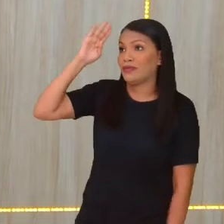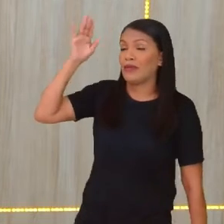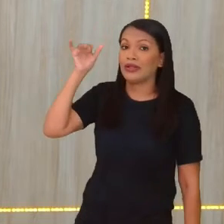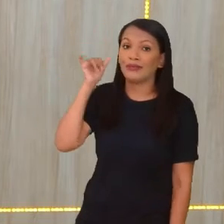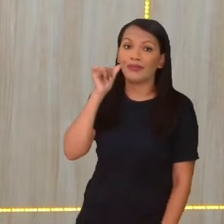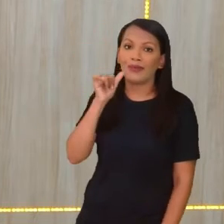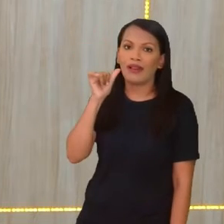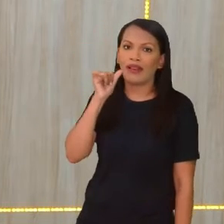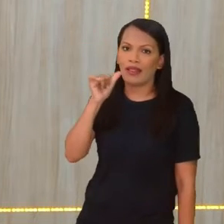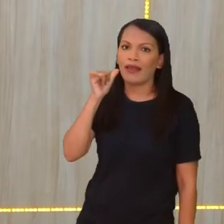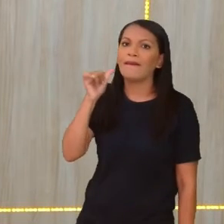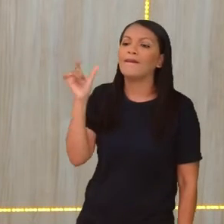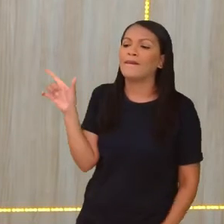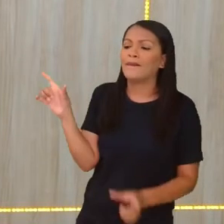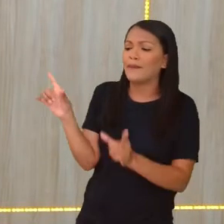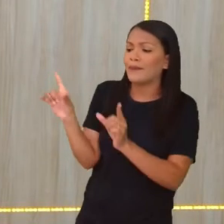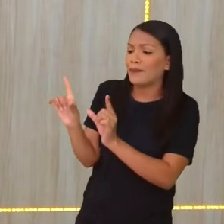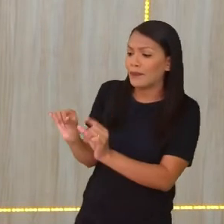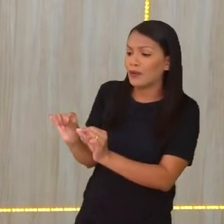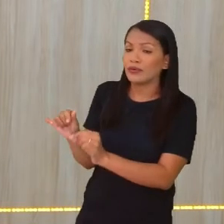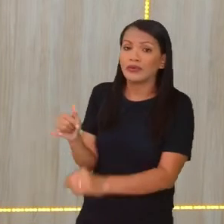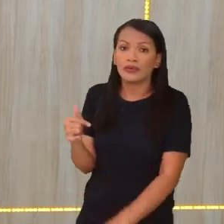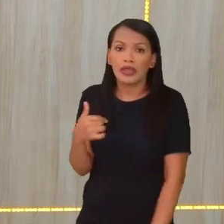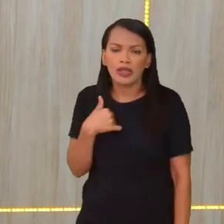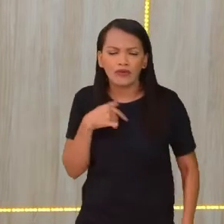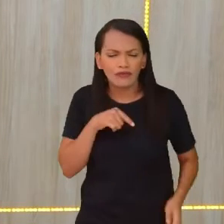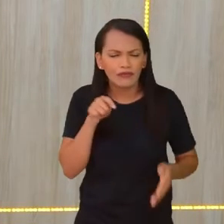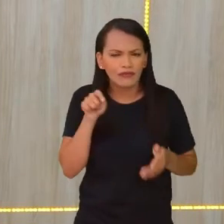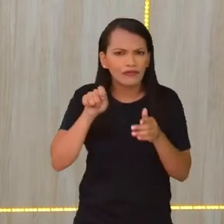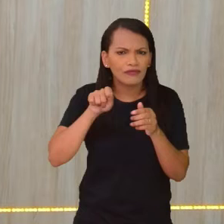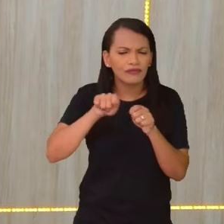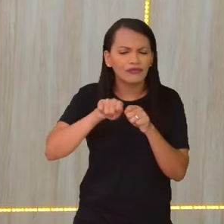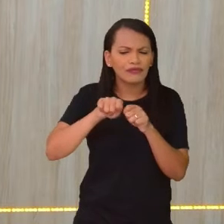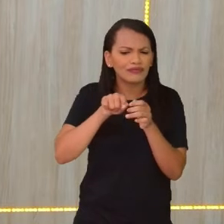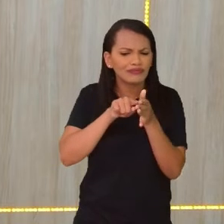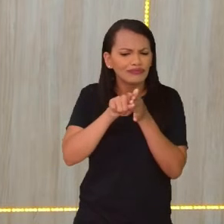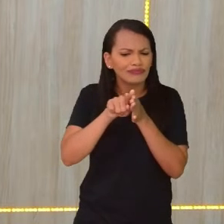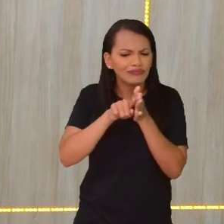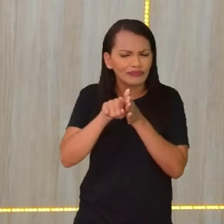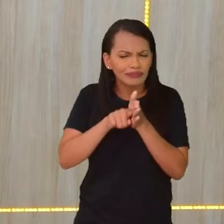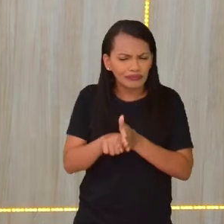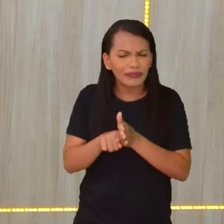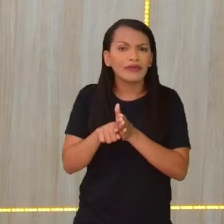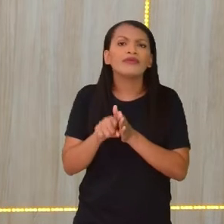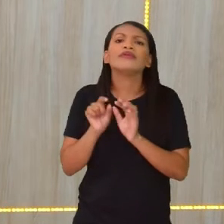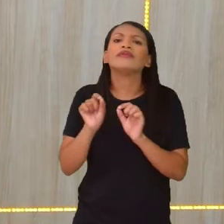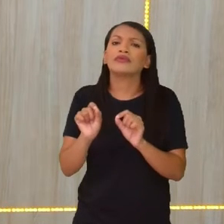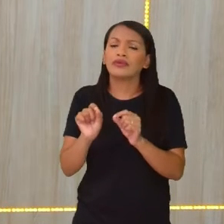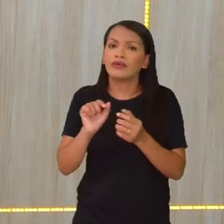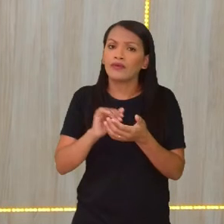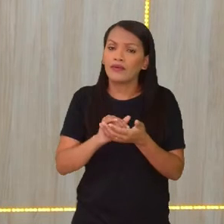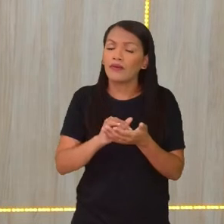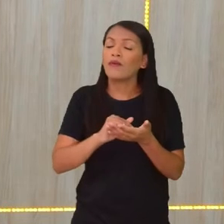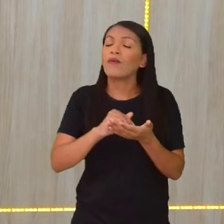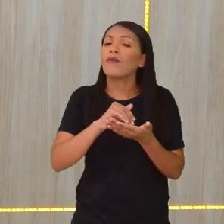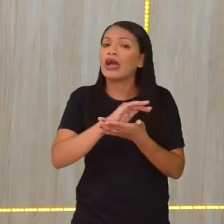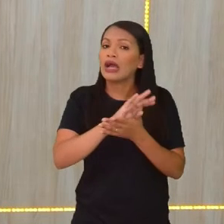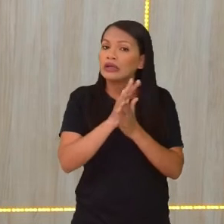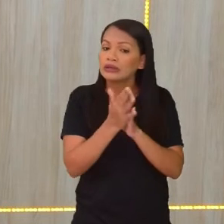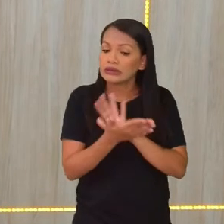fazia a pesquisa, eu vi que o racismo no Brasil ele tem um custo